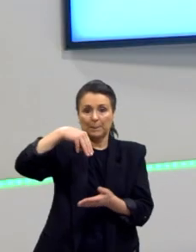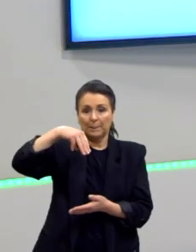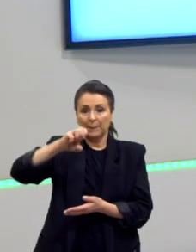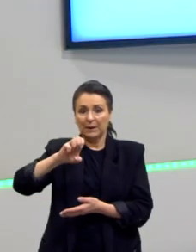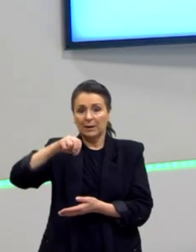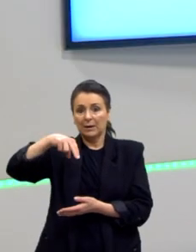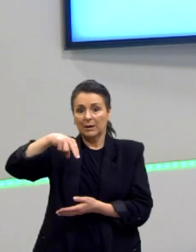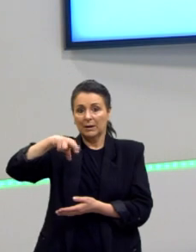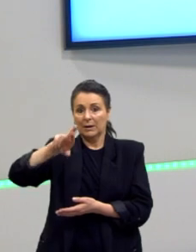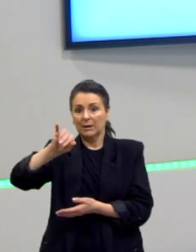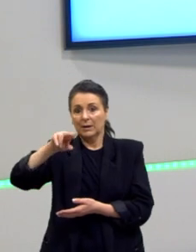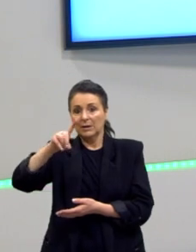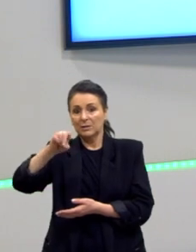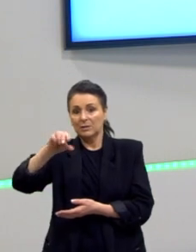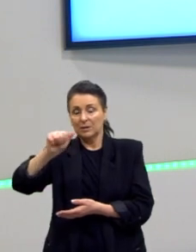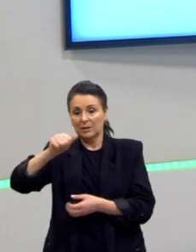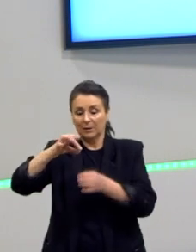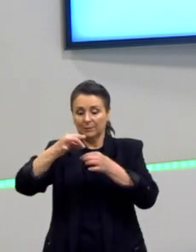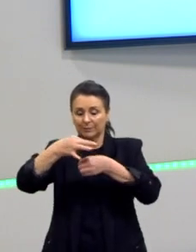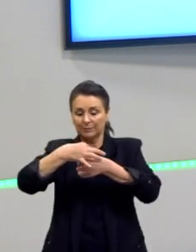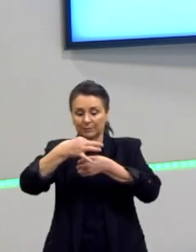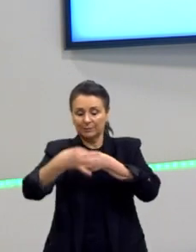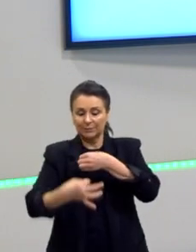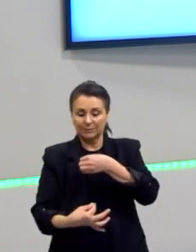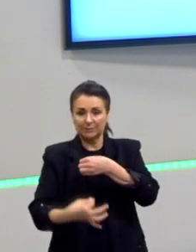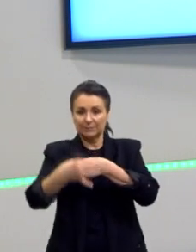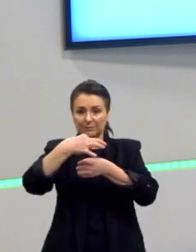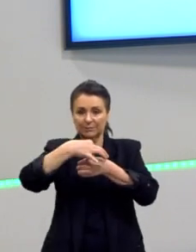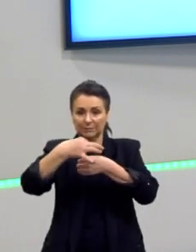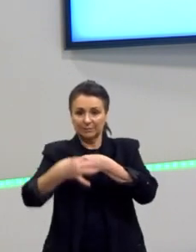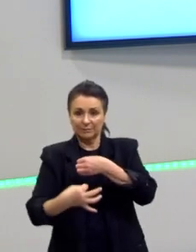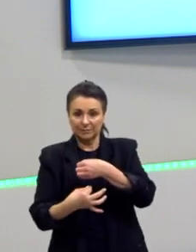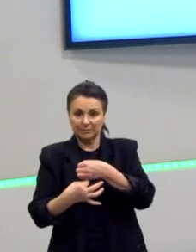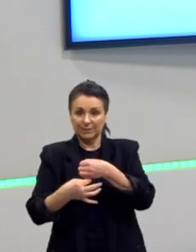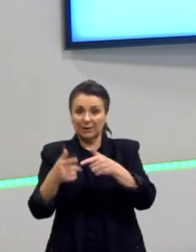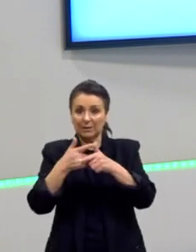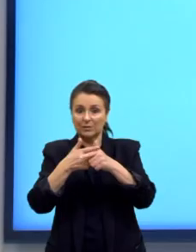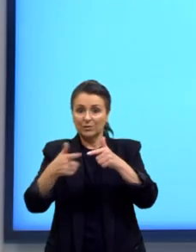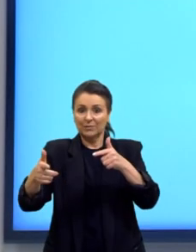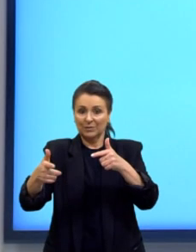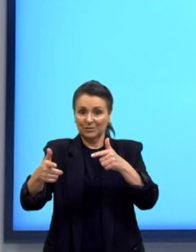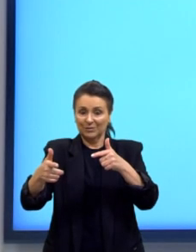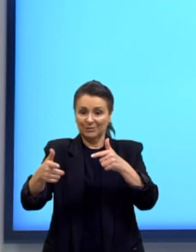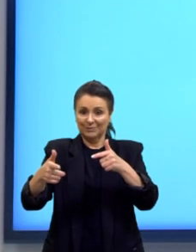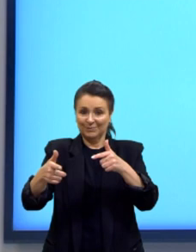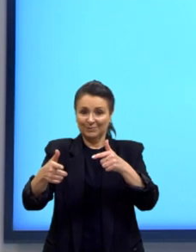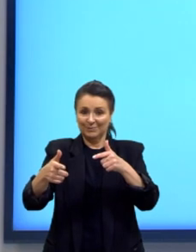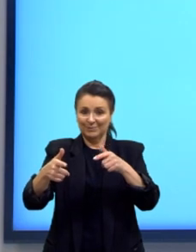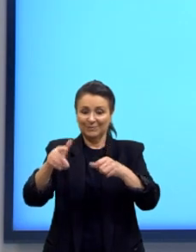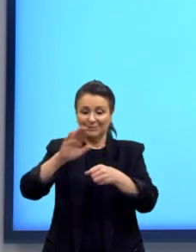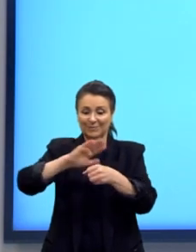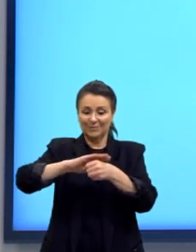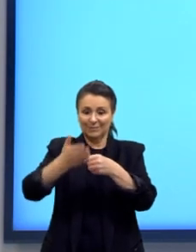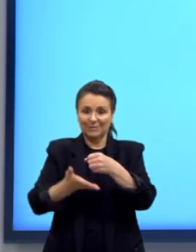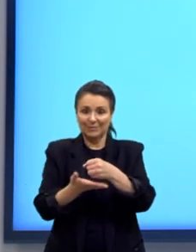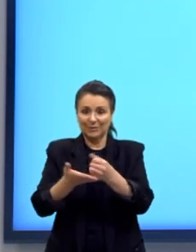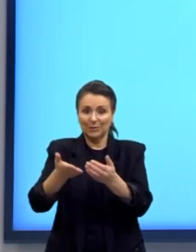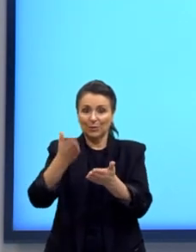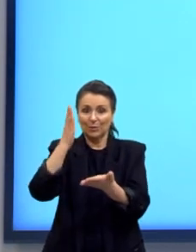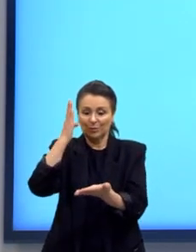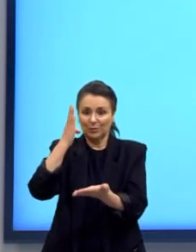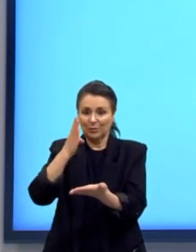ela sempre contém o eixo do cilindro Então ela divide o nosso cilindro Exatamente é o meio a